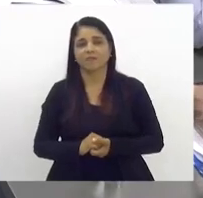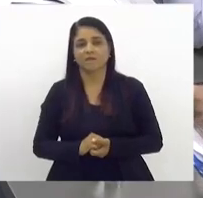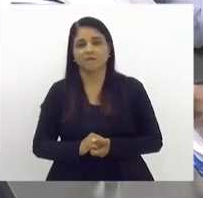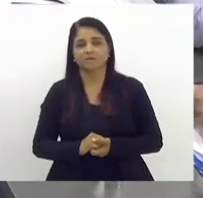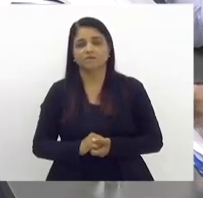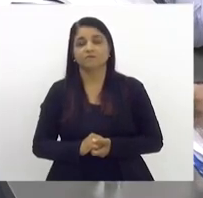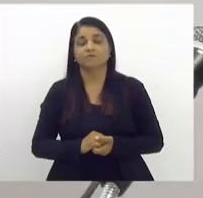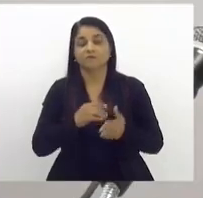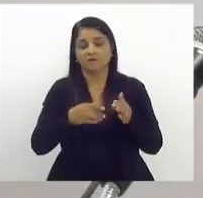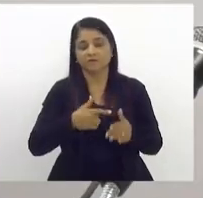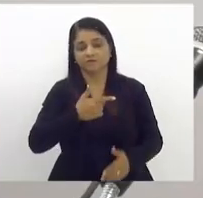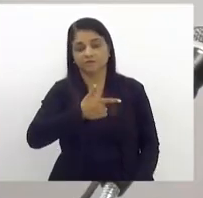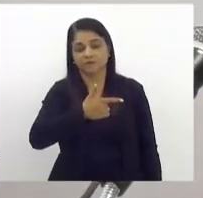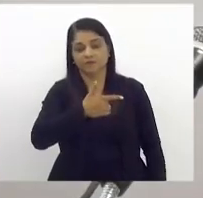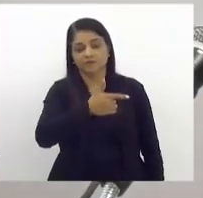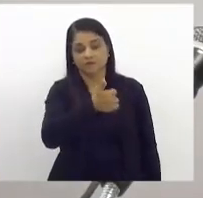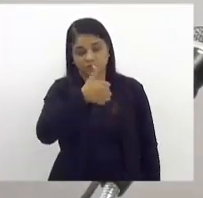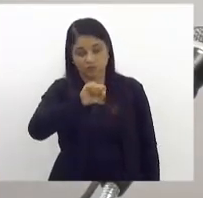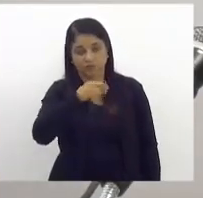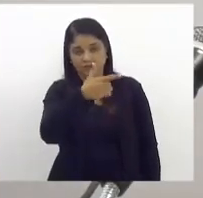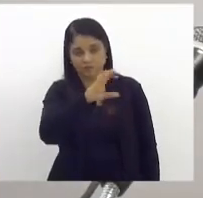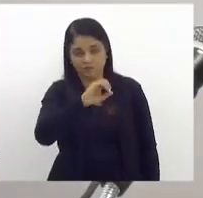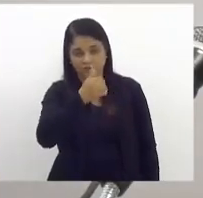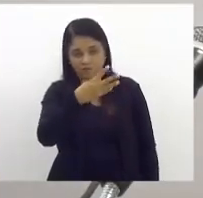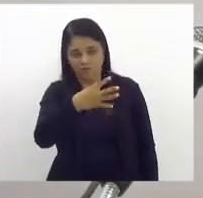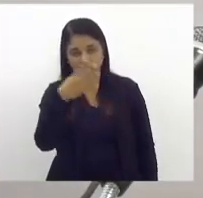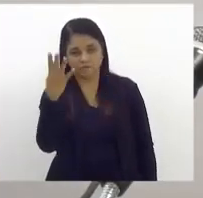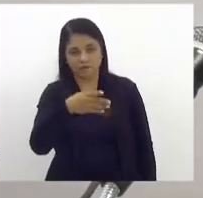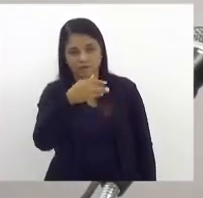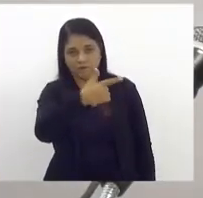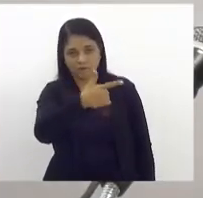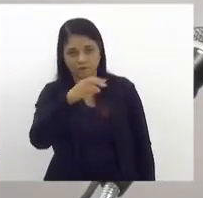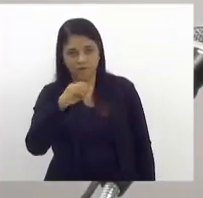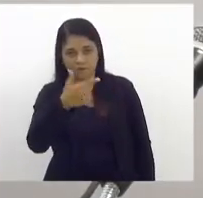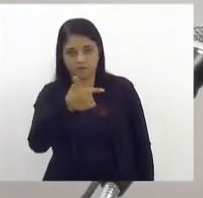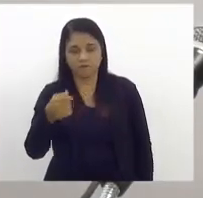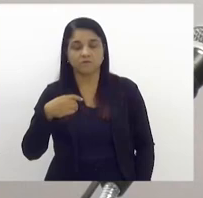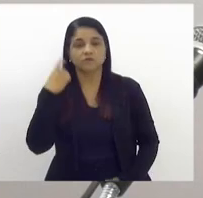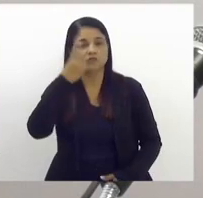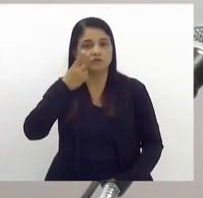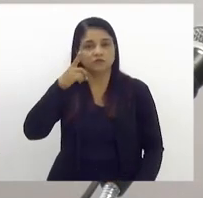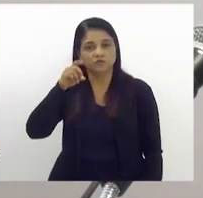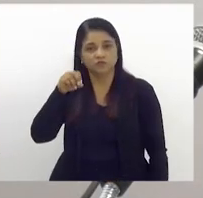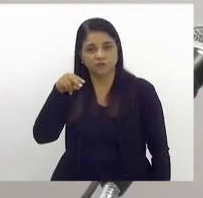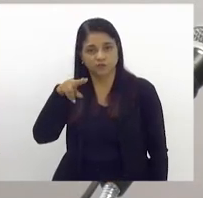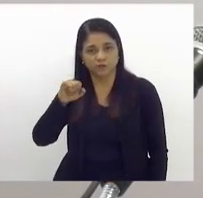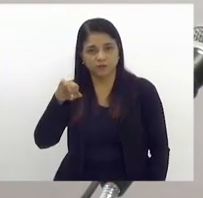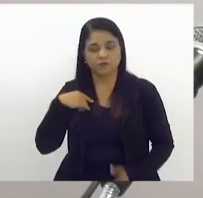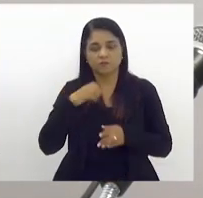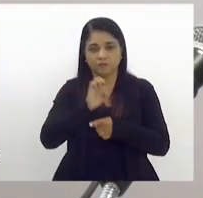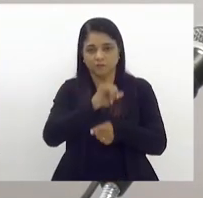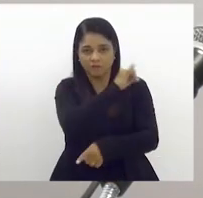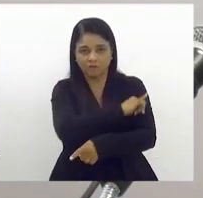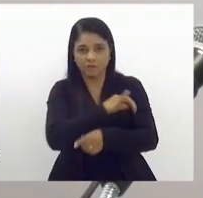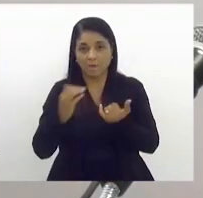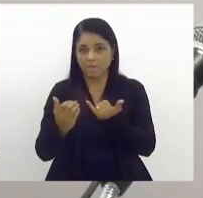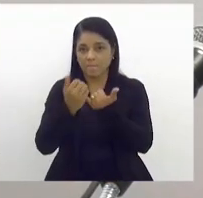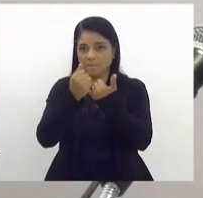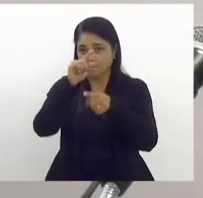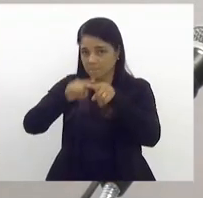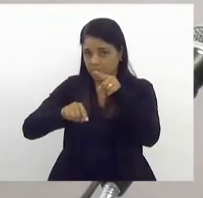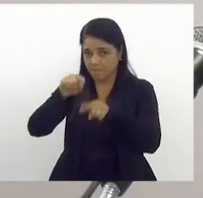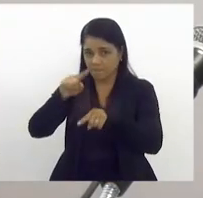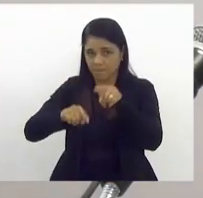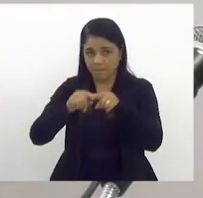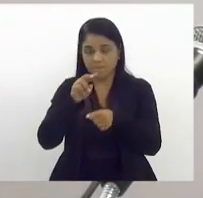Item 3 da pauta é o 1804 de 23, de autoria do deputado Dionísio Lins, que considera no âmbito do Estado do Rio de Janeiro como patrimônio material para fins